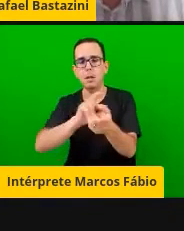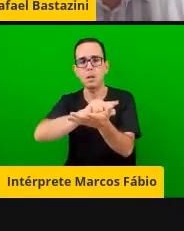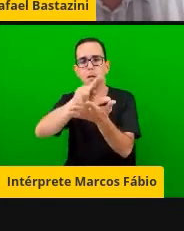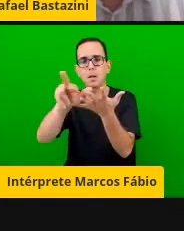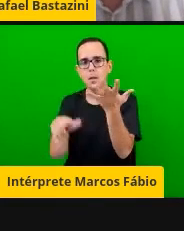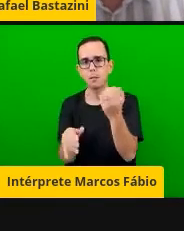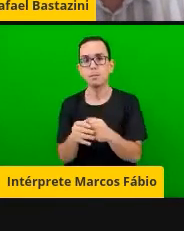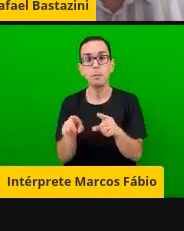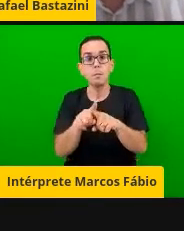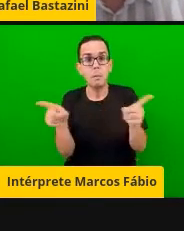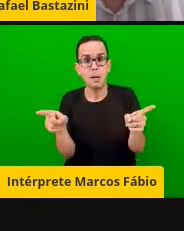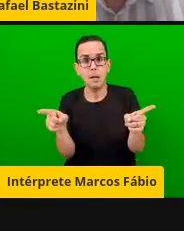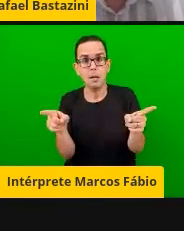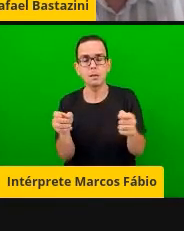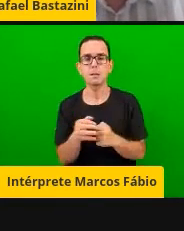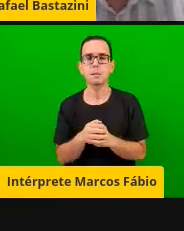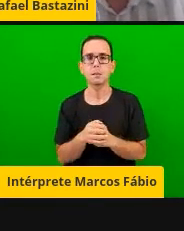Porém, esse